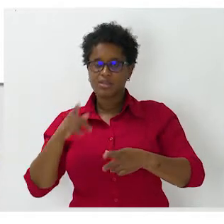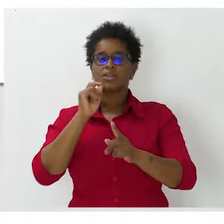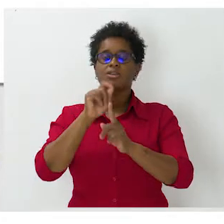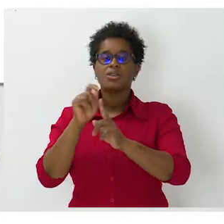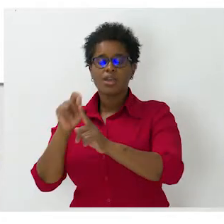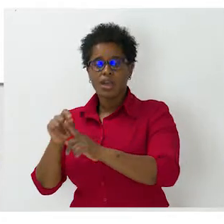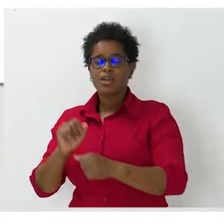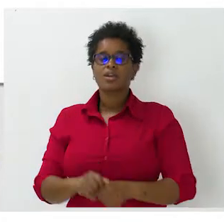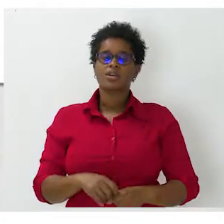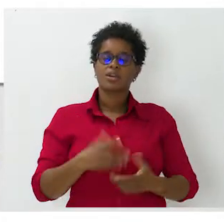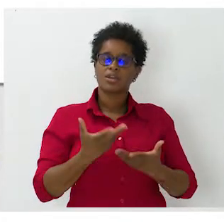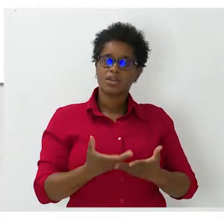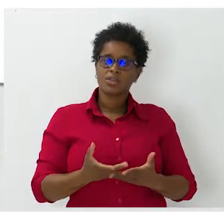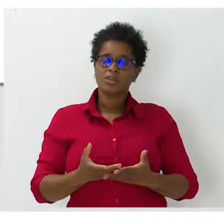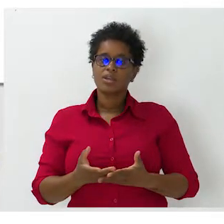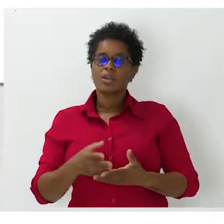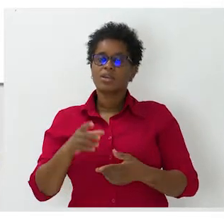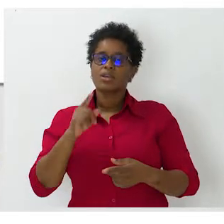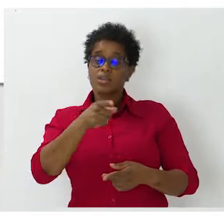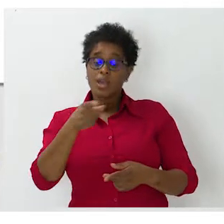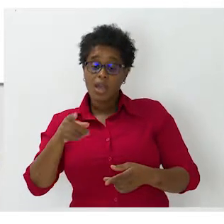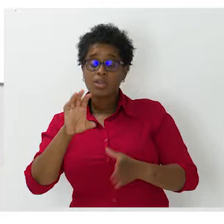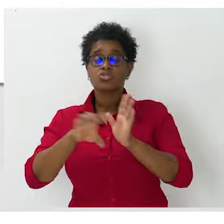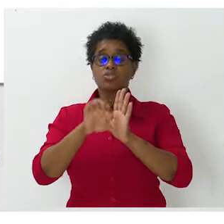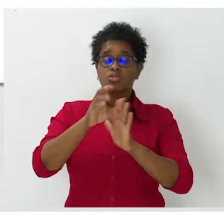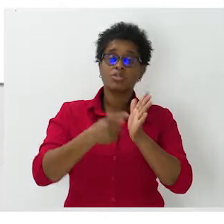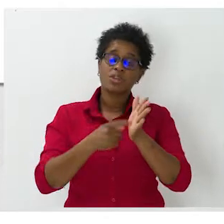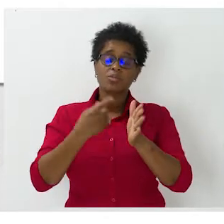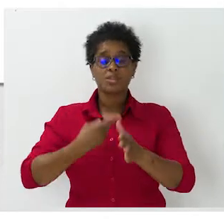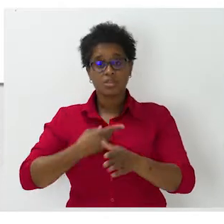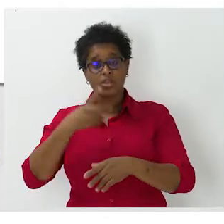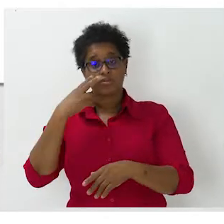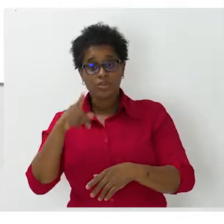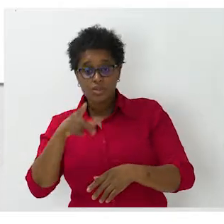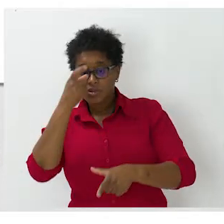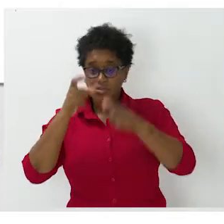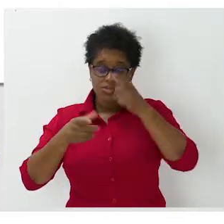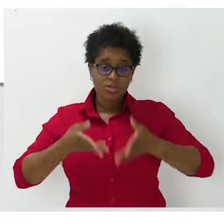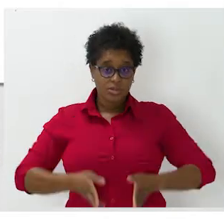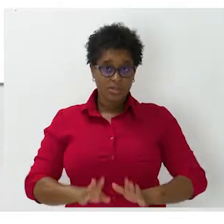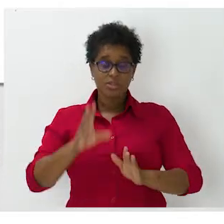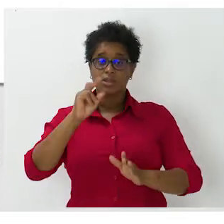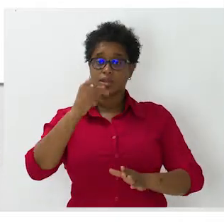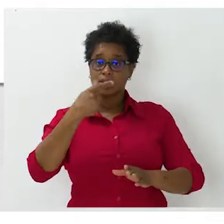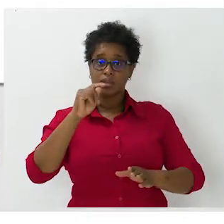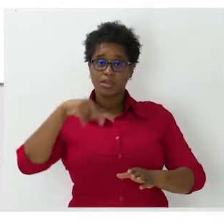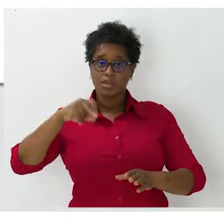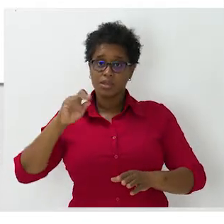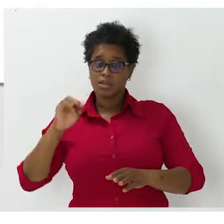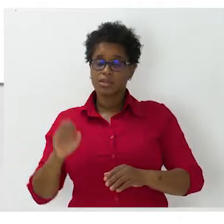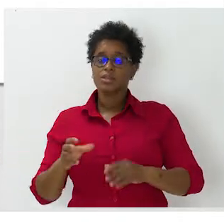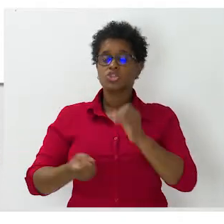condições necessárias para se ser considerado cidadão em Atenas, explicar